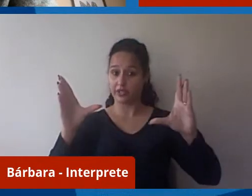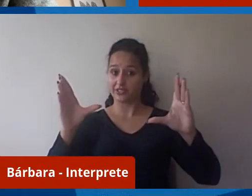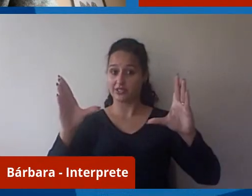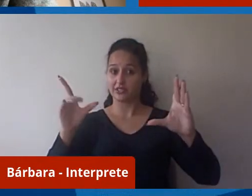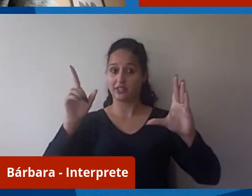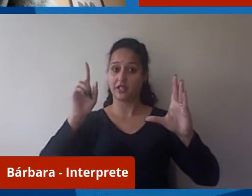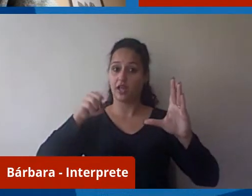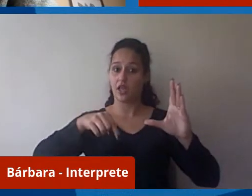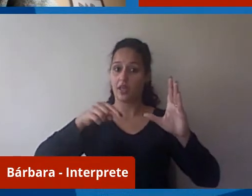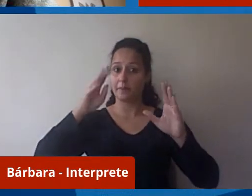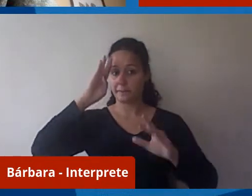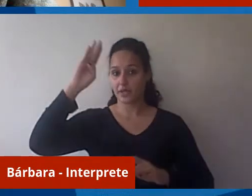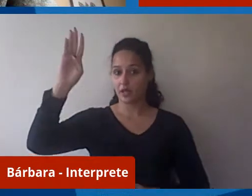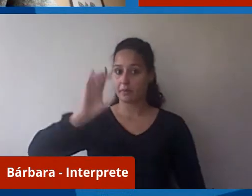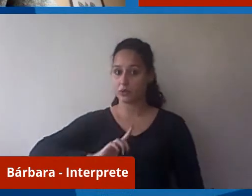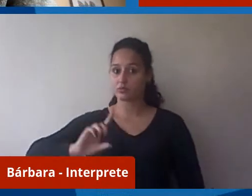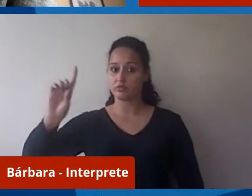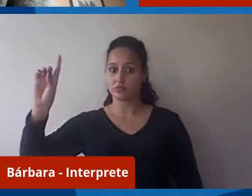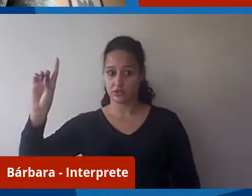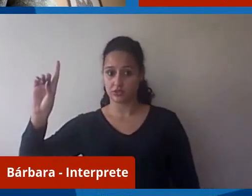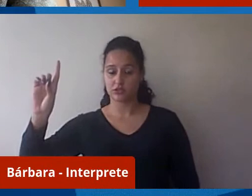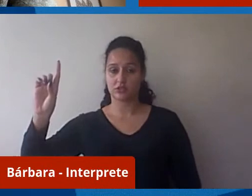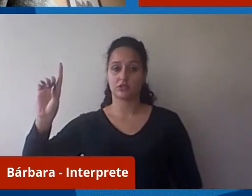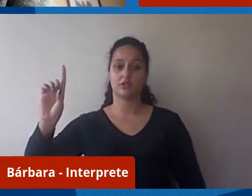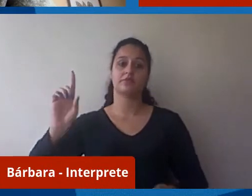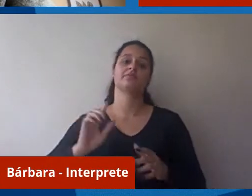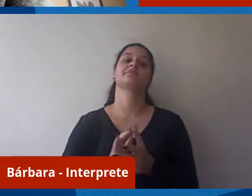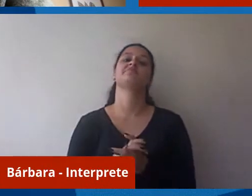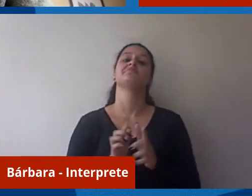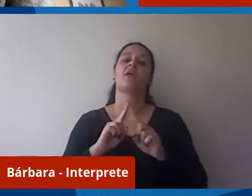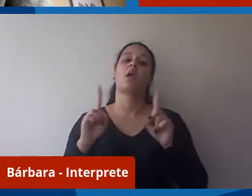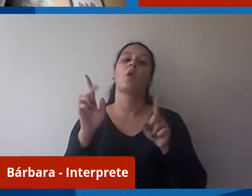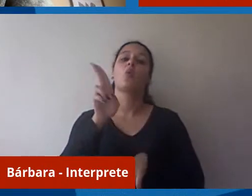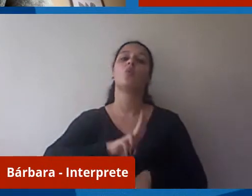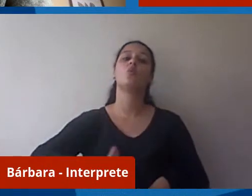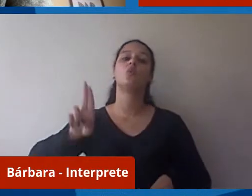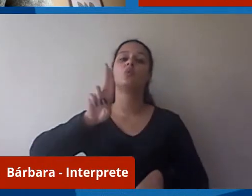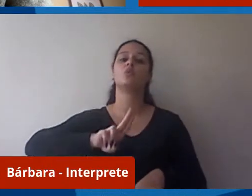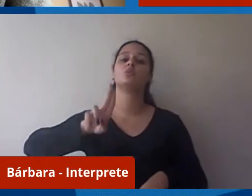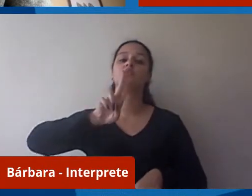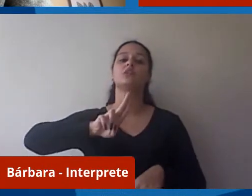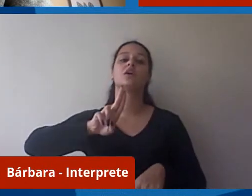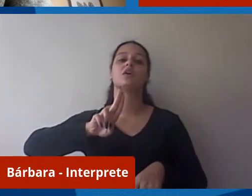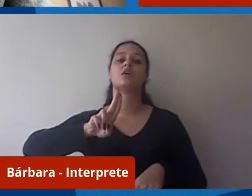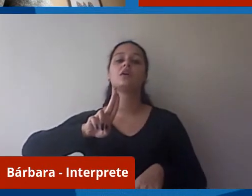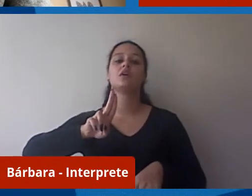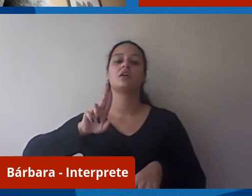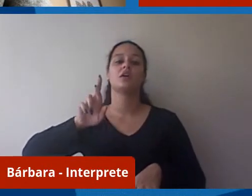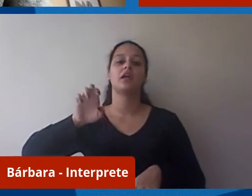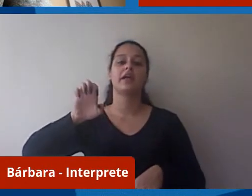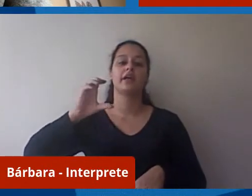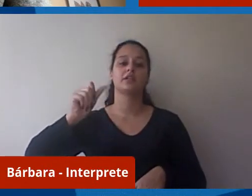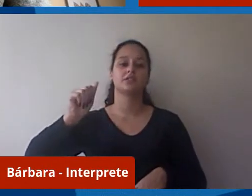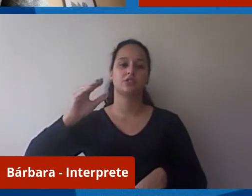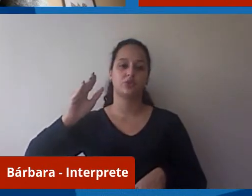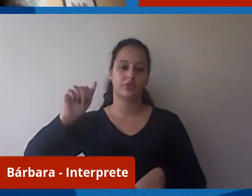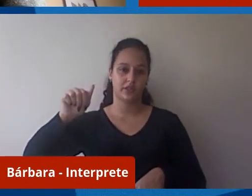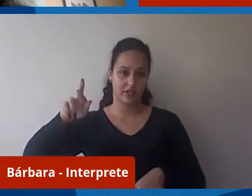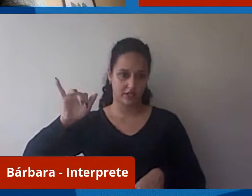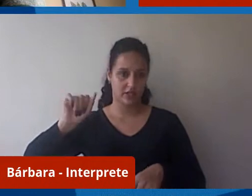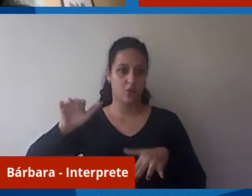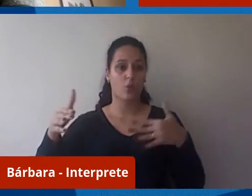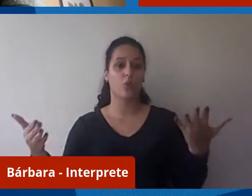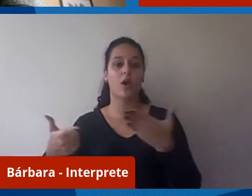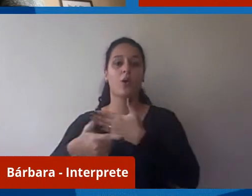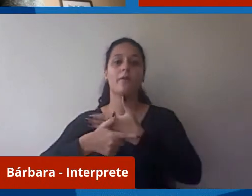de se utilizarem de uma racionalidade reacionária, qual o papel das instituições